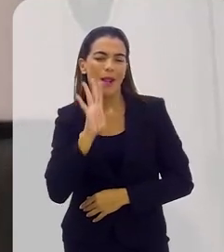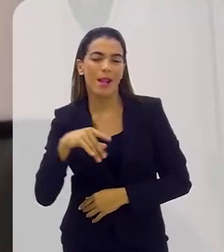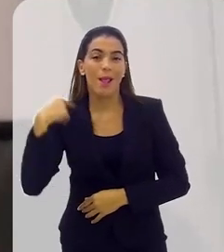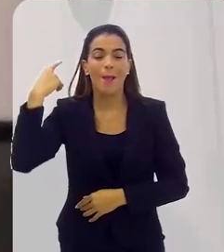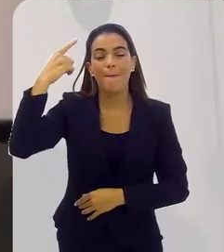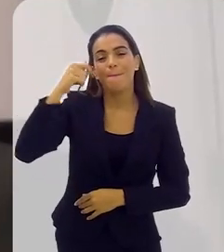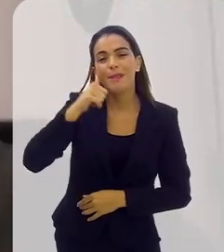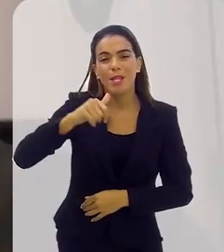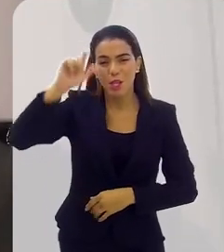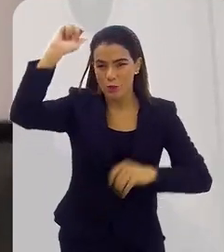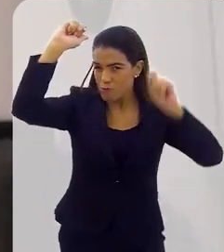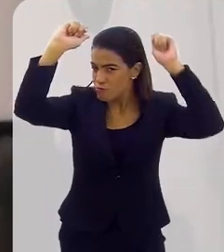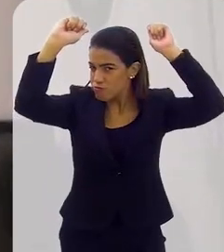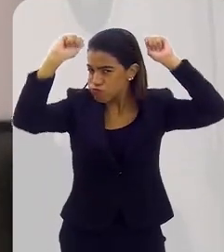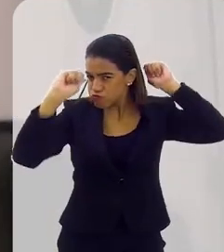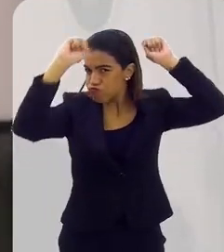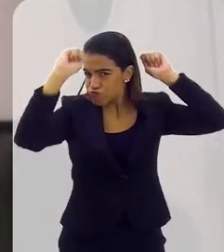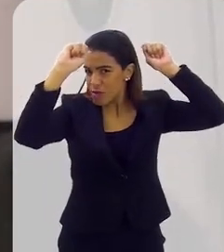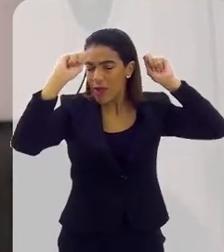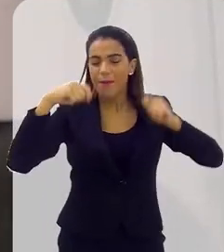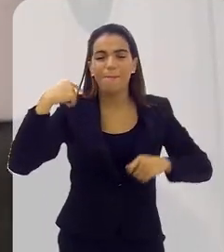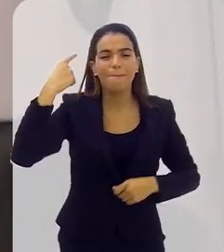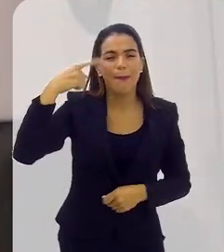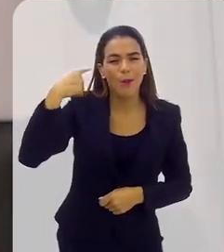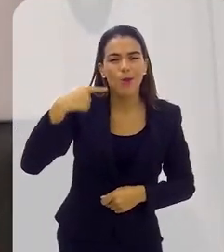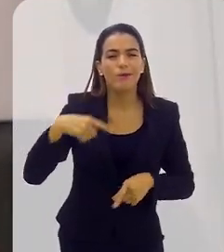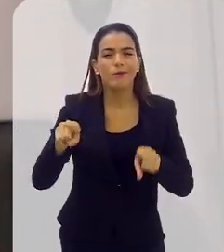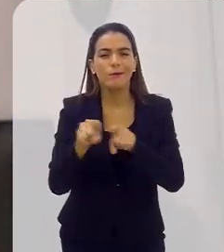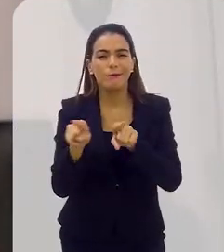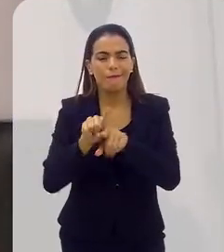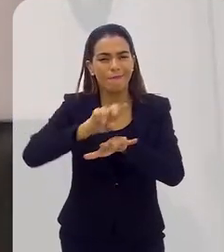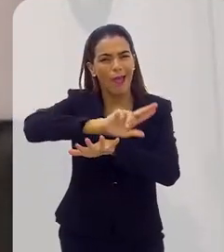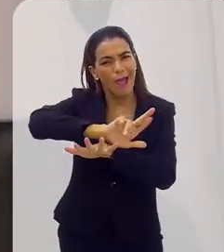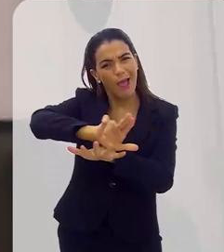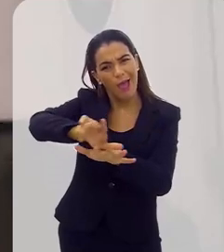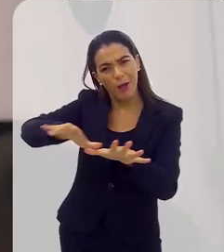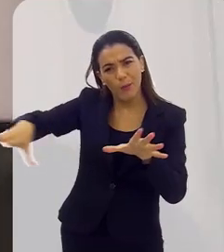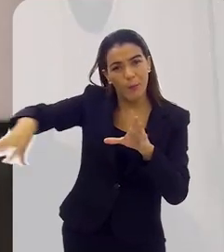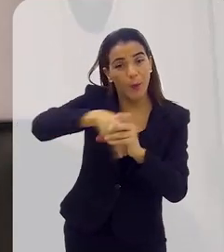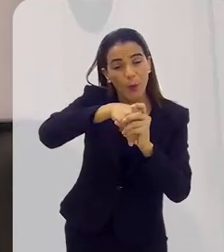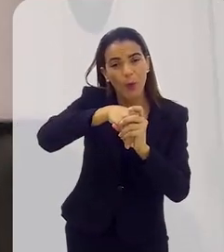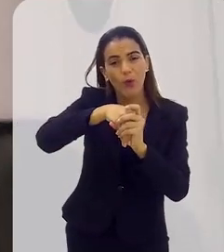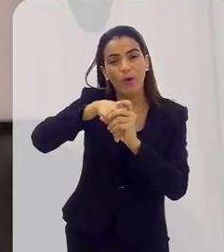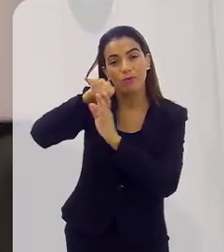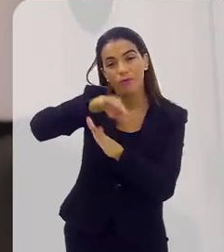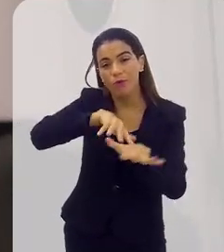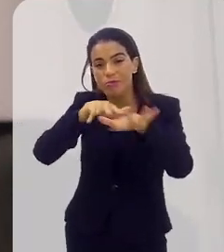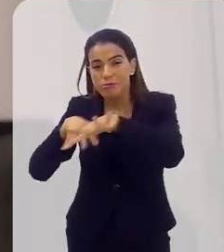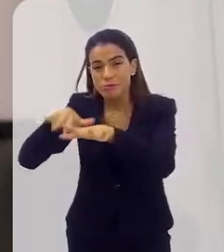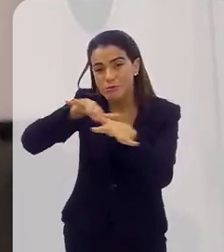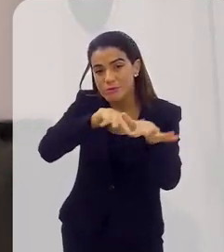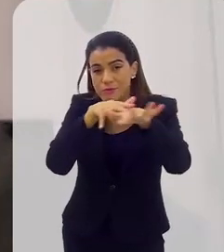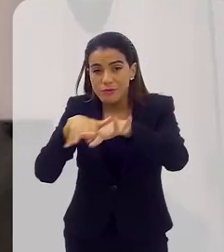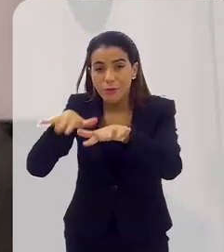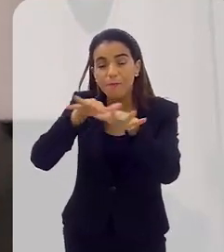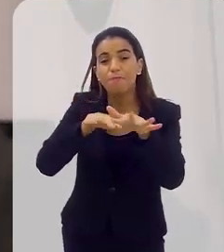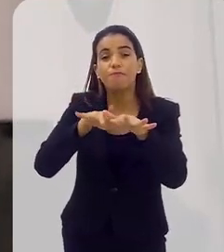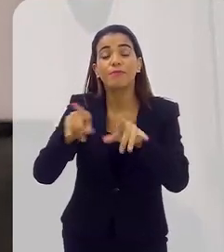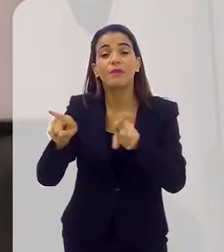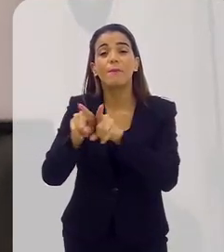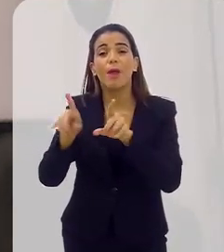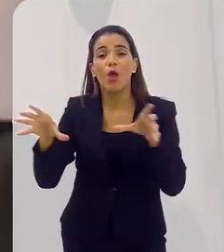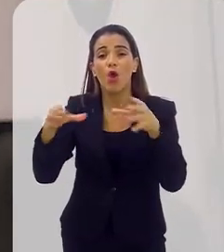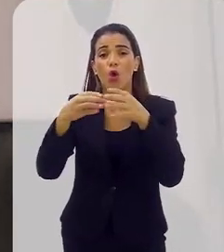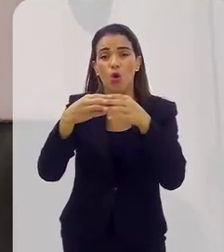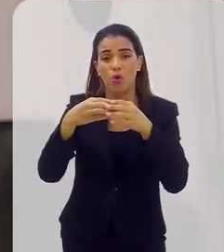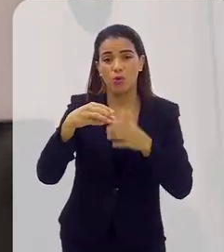Menino Maluquinho, estou falando da Dona Maria Louca. E eu trouxe para dentro, eu integrei ao nosso desfile, internos